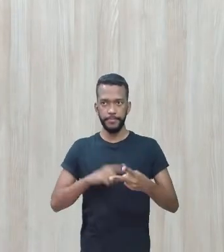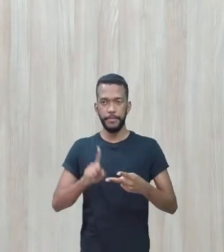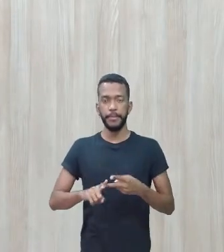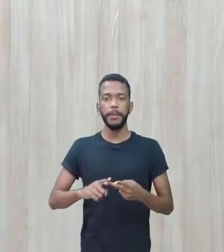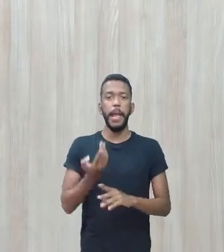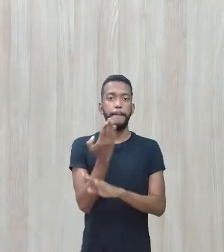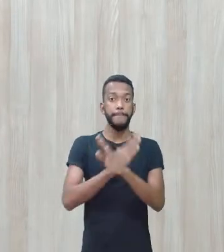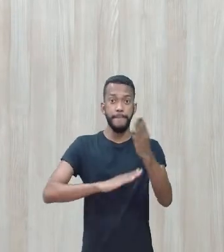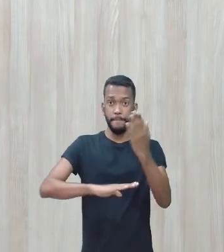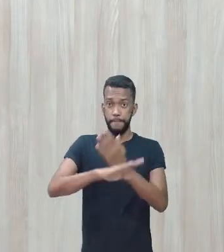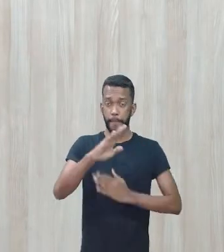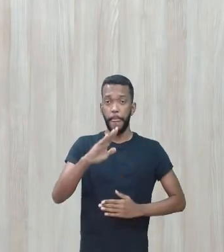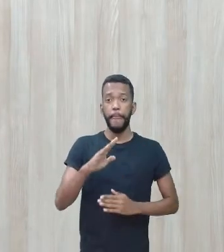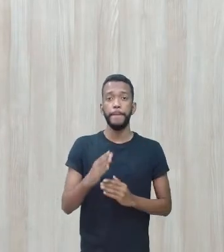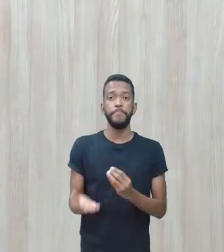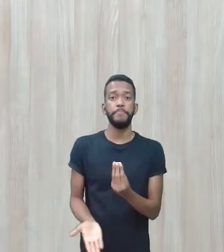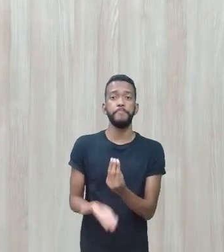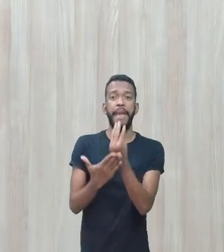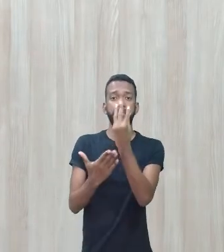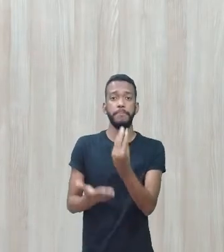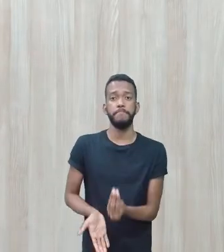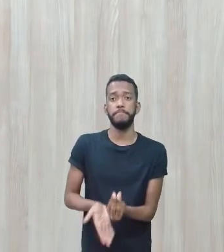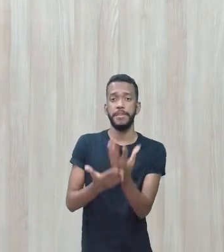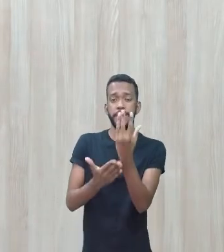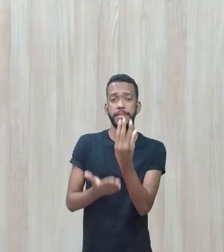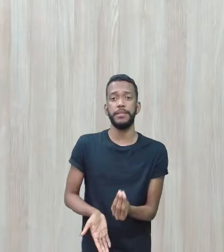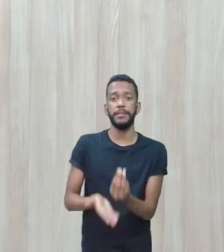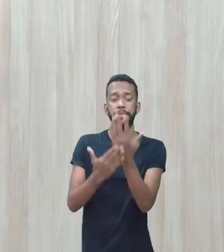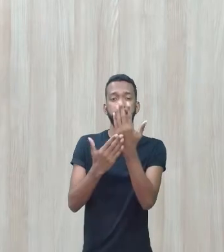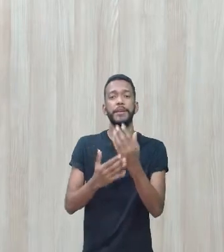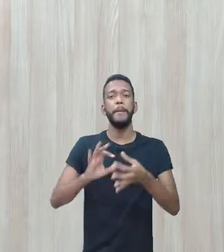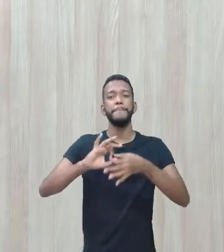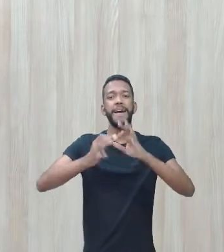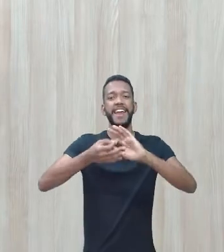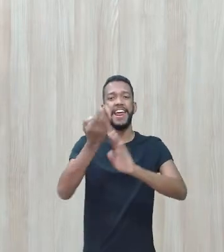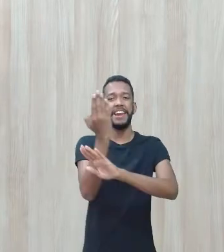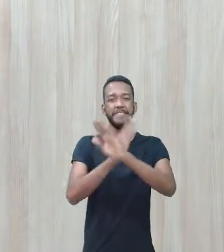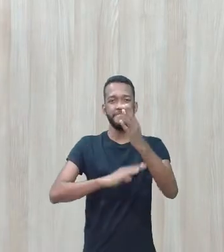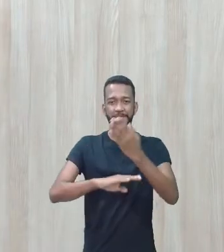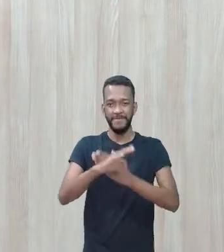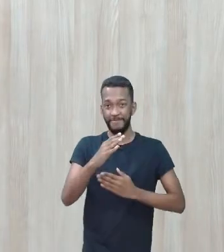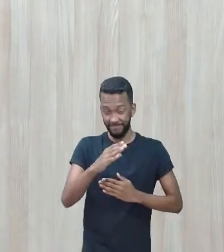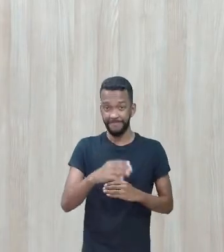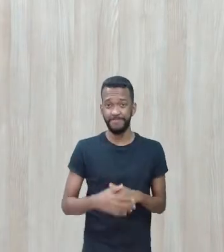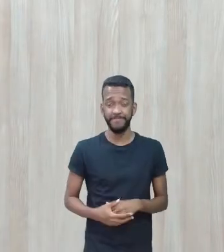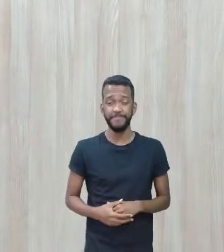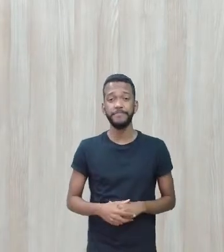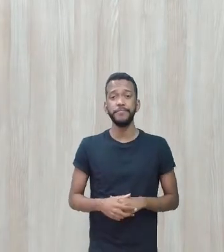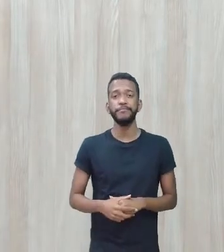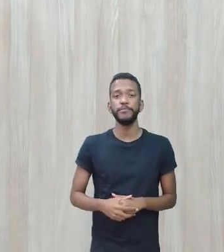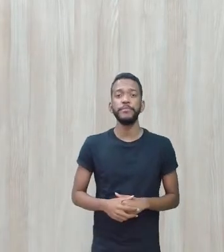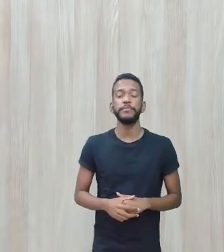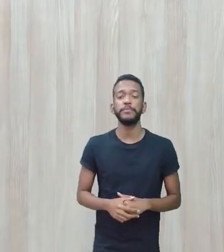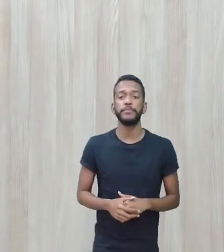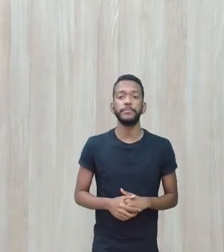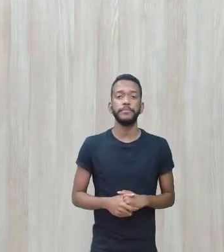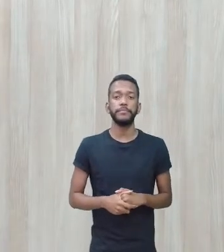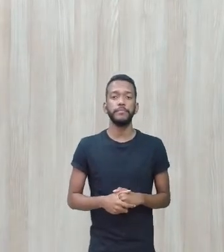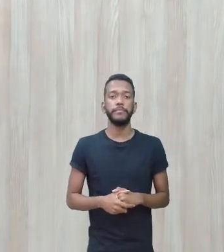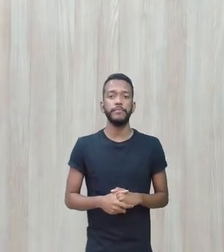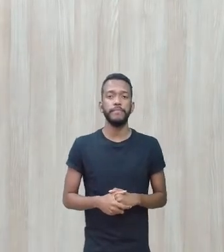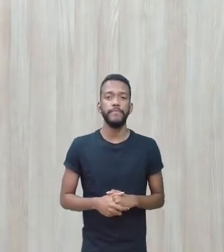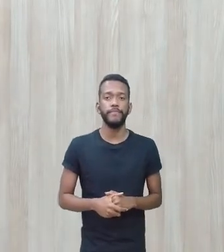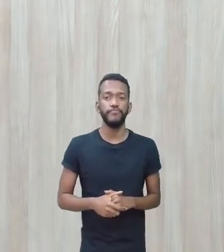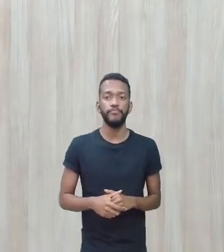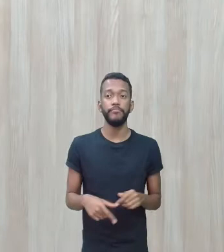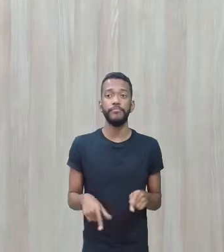badminton, ou badminton paralímpico, quase que não sai. E aí, a